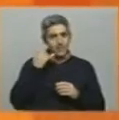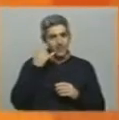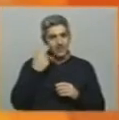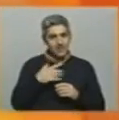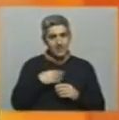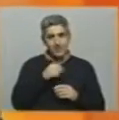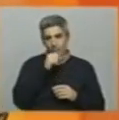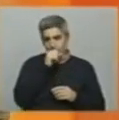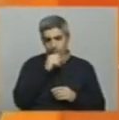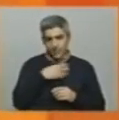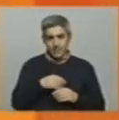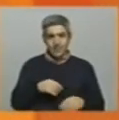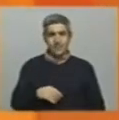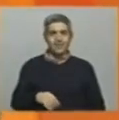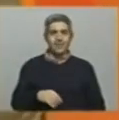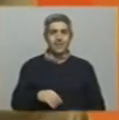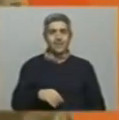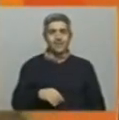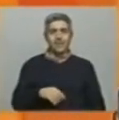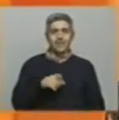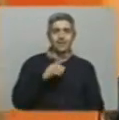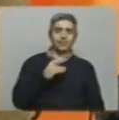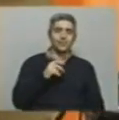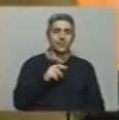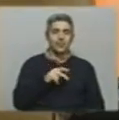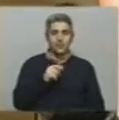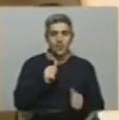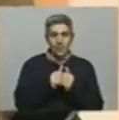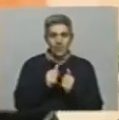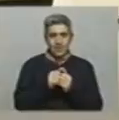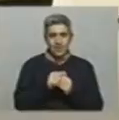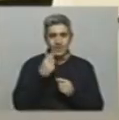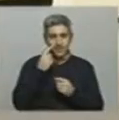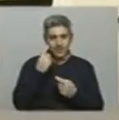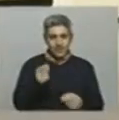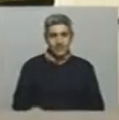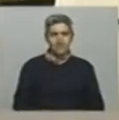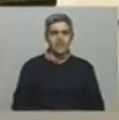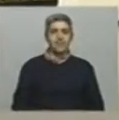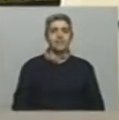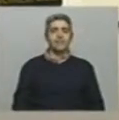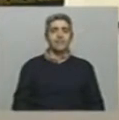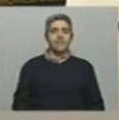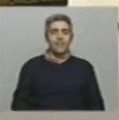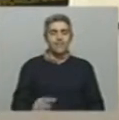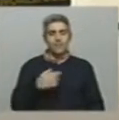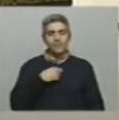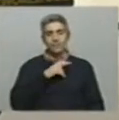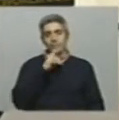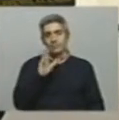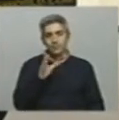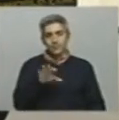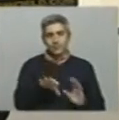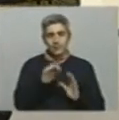gosta de ser soprada. Ai, Jesus Cristo. Mas esta jurema faz companhia? Faz companhia. E então, quando estamos no meio do deserto, tenho a escolher.